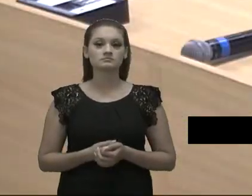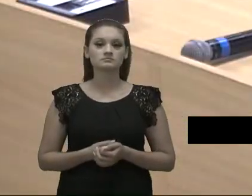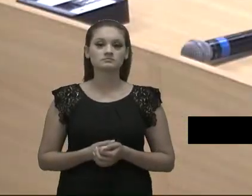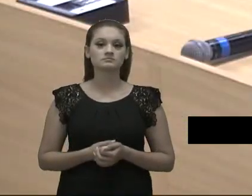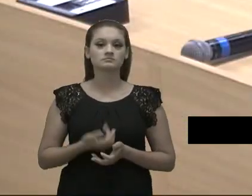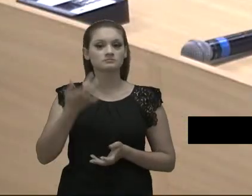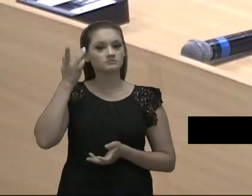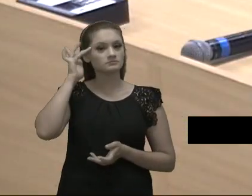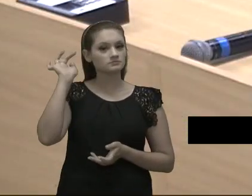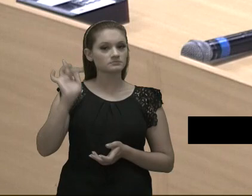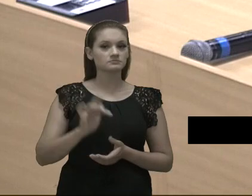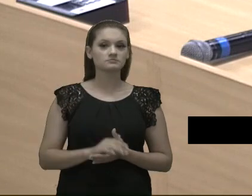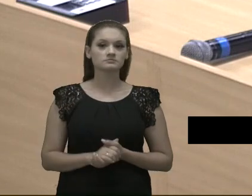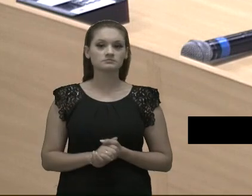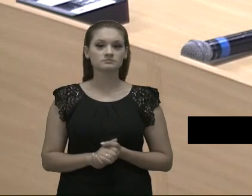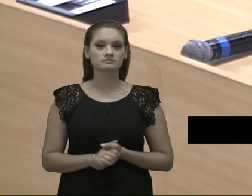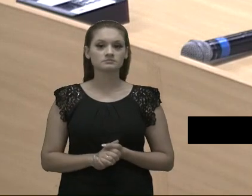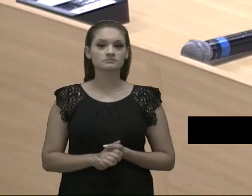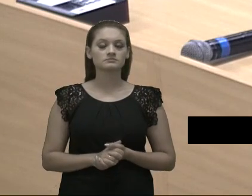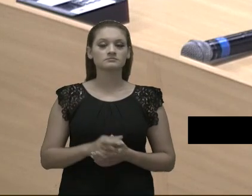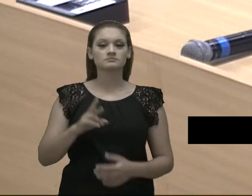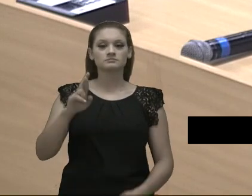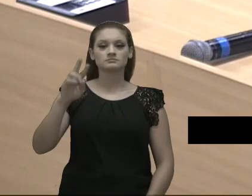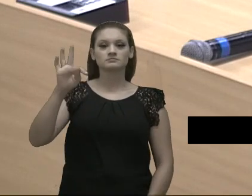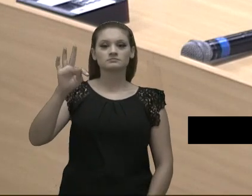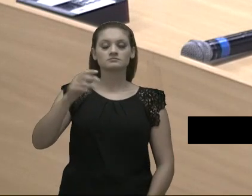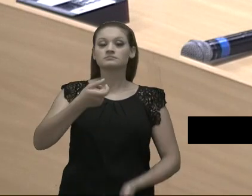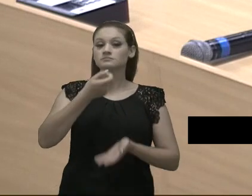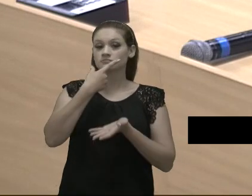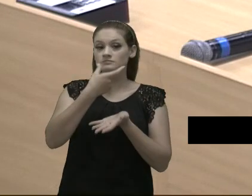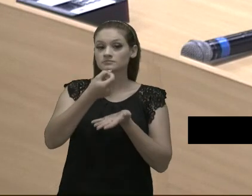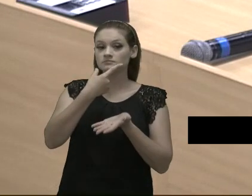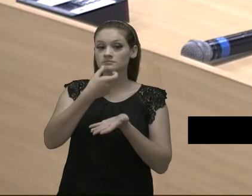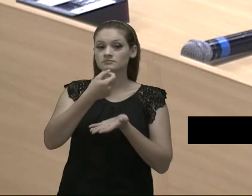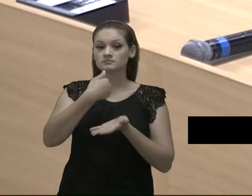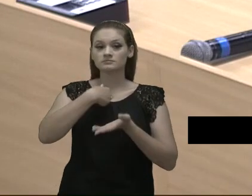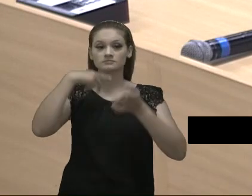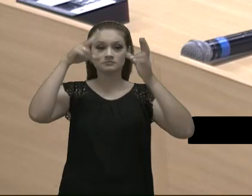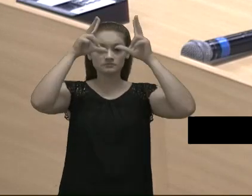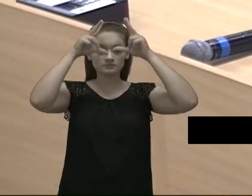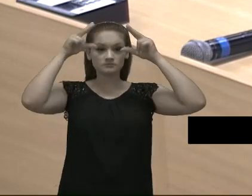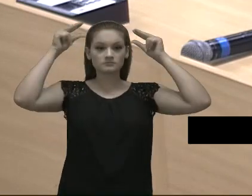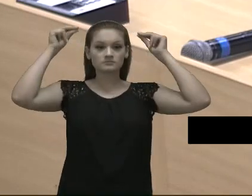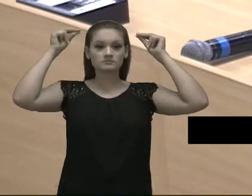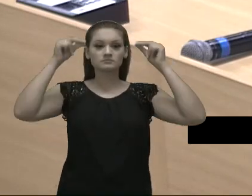Não sei dizer, porque é da RT da farmácia. Eu sou da enfermagem.